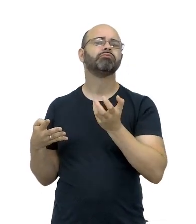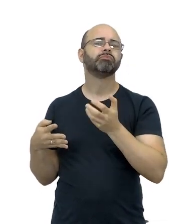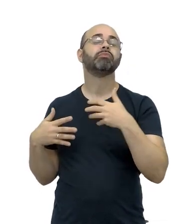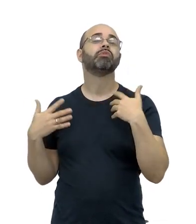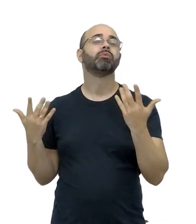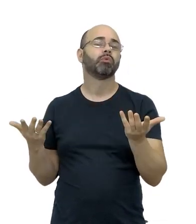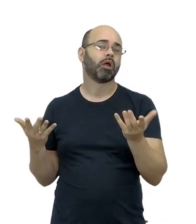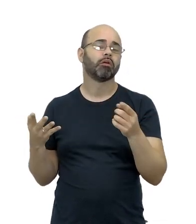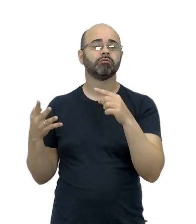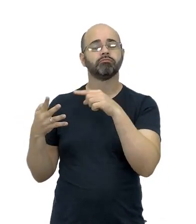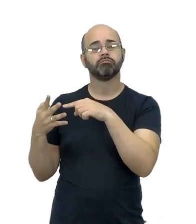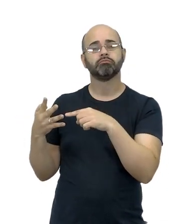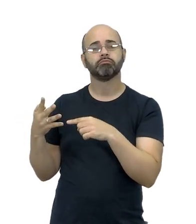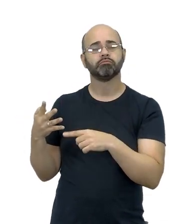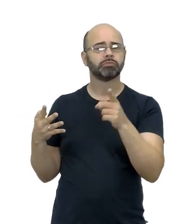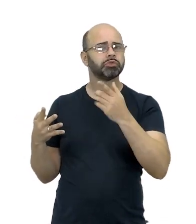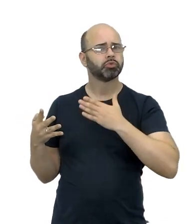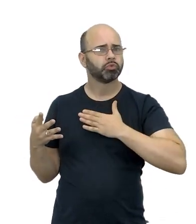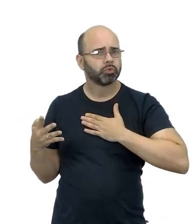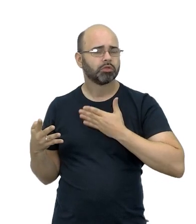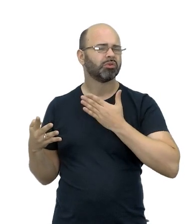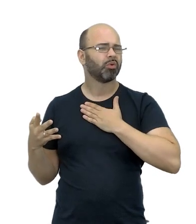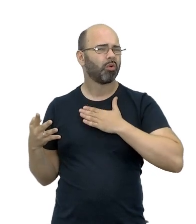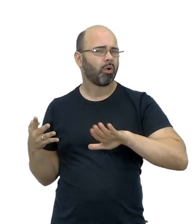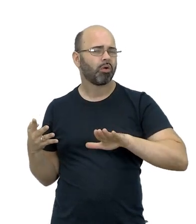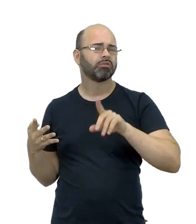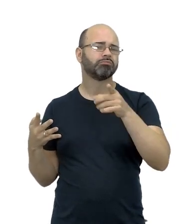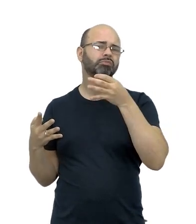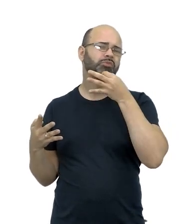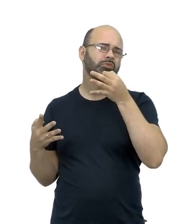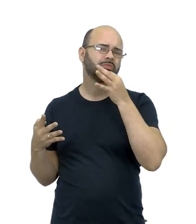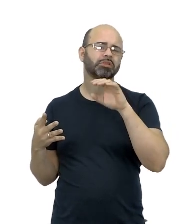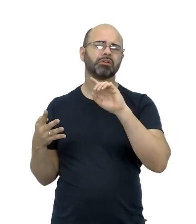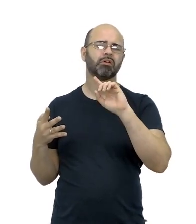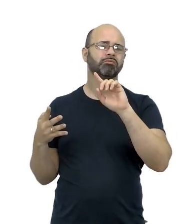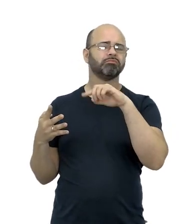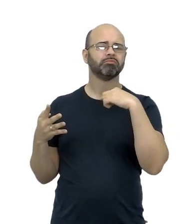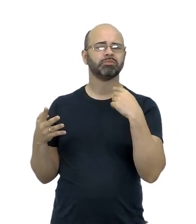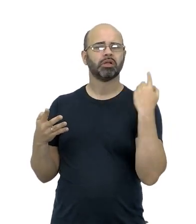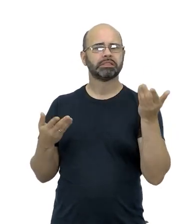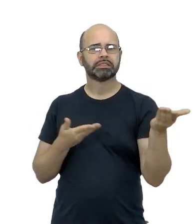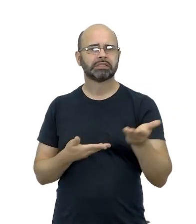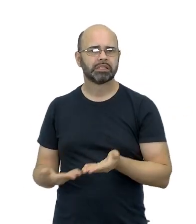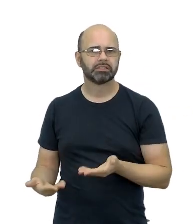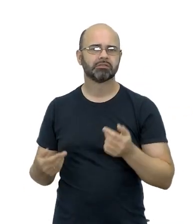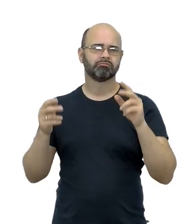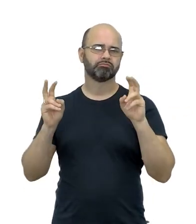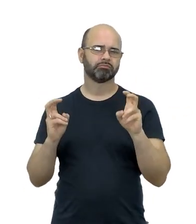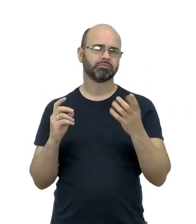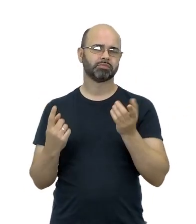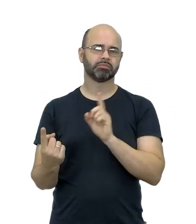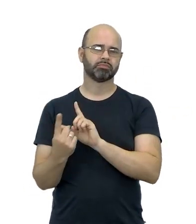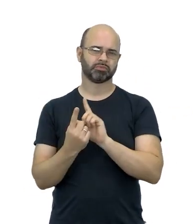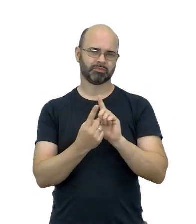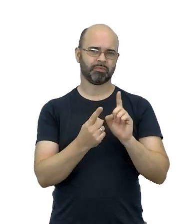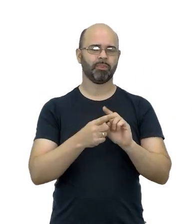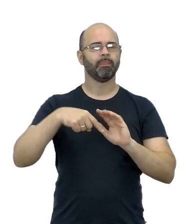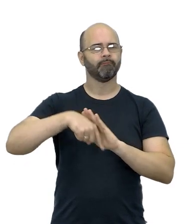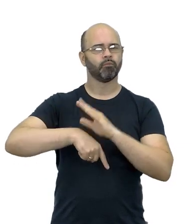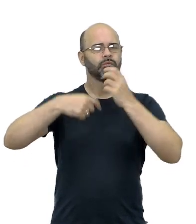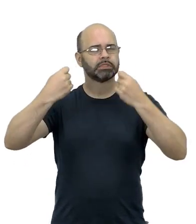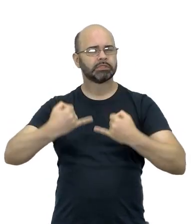as indicações aí. Vocês estão gostando, não estão gostando? O que vocês querem que a gente possa trazer aqui para o aprofundamento de vocês ali